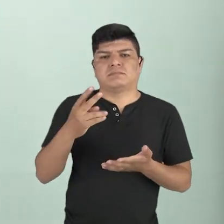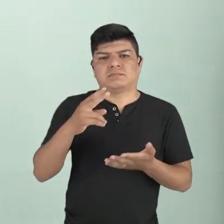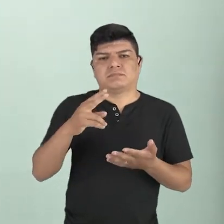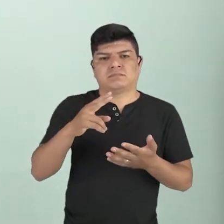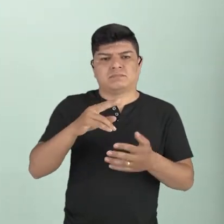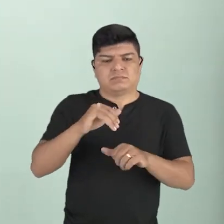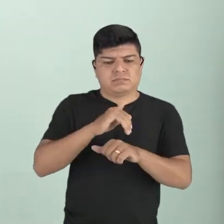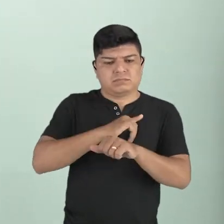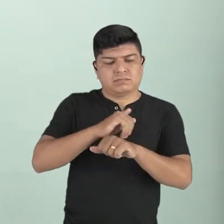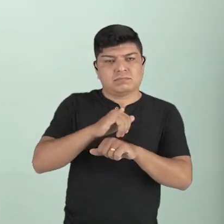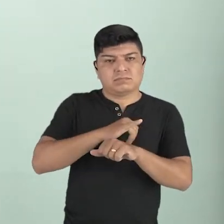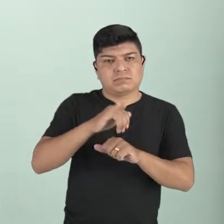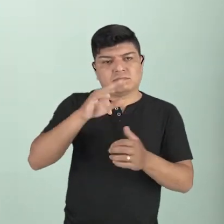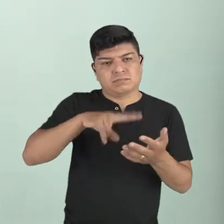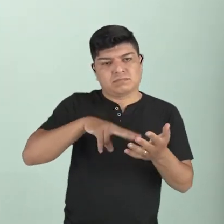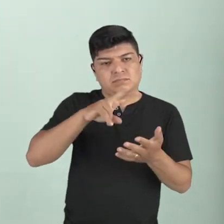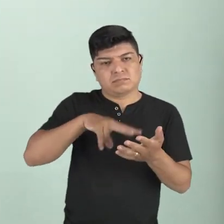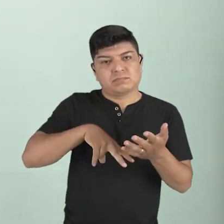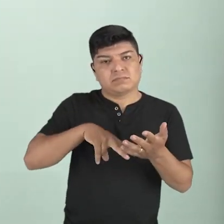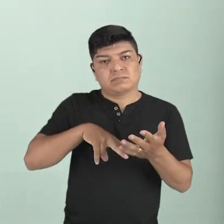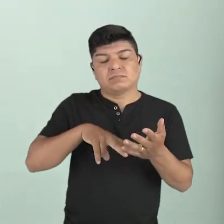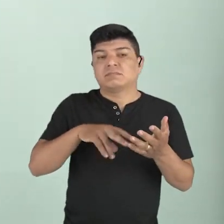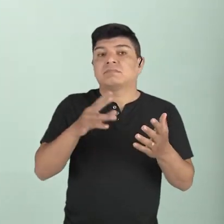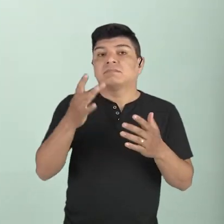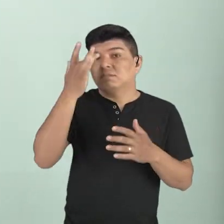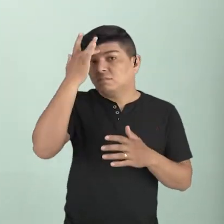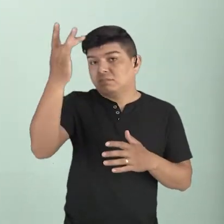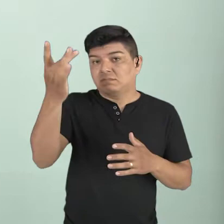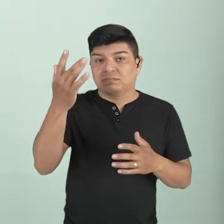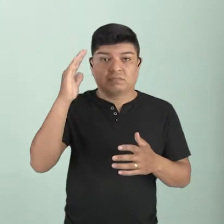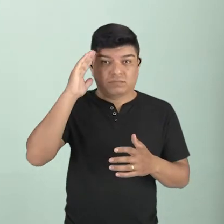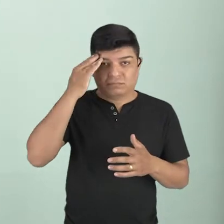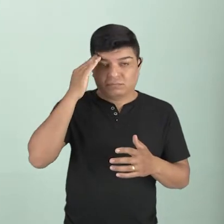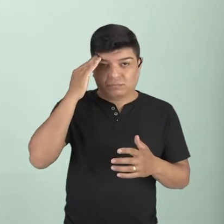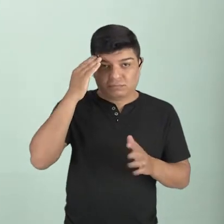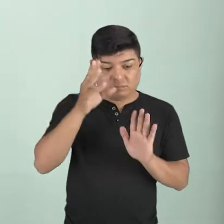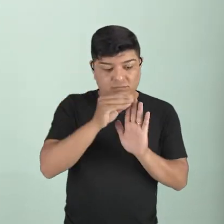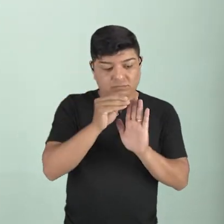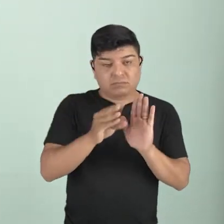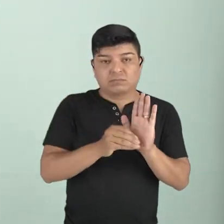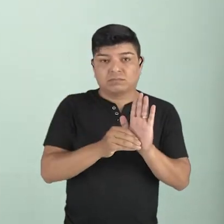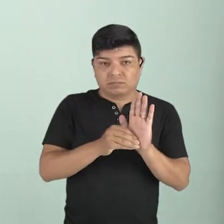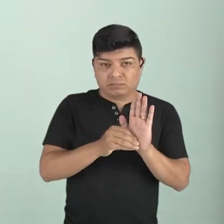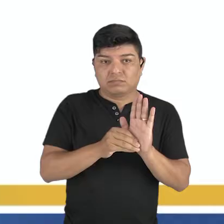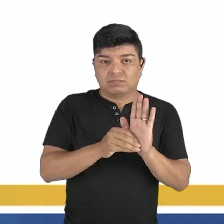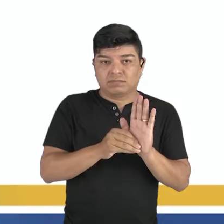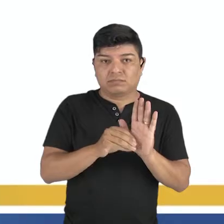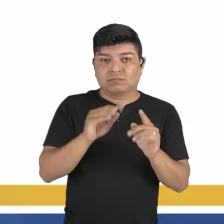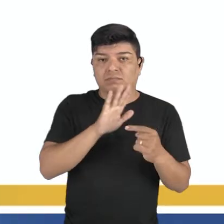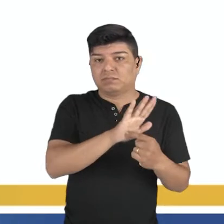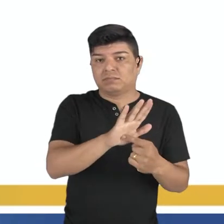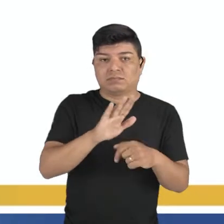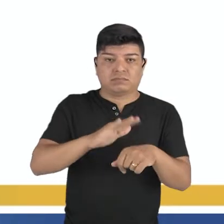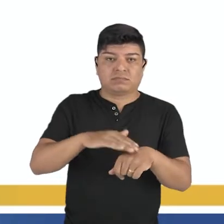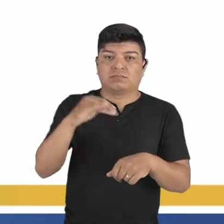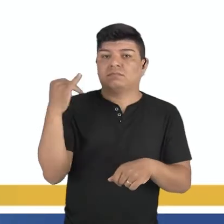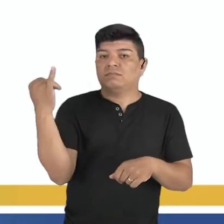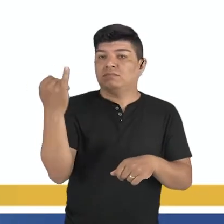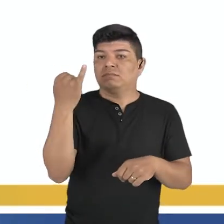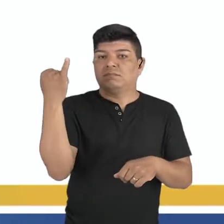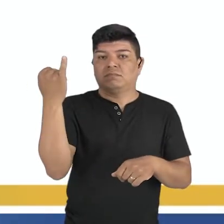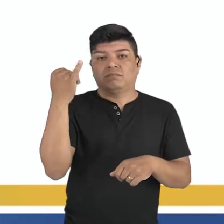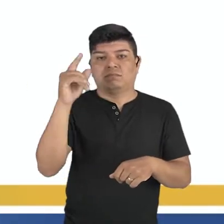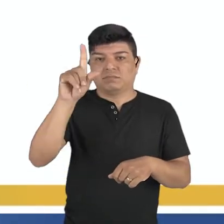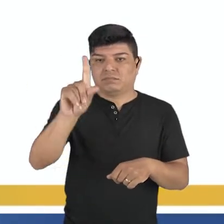leitura? Servem para organizar informações e facilitar a compreensão do conteúdo, elegendo aspectos mais relevantes